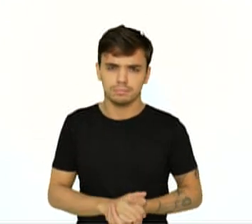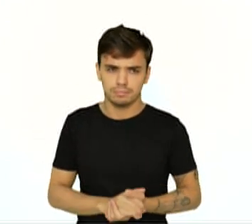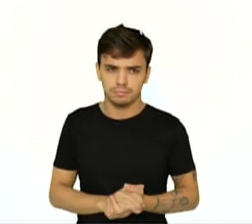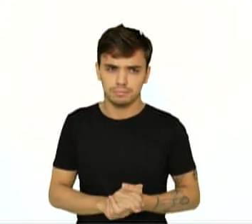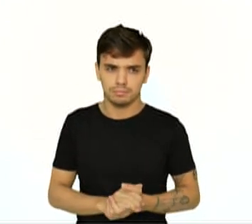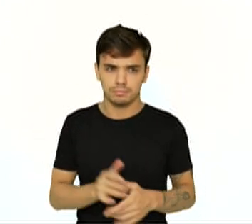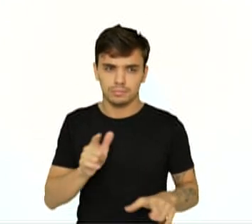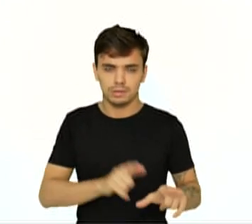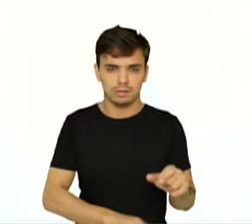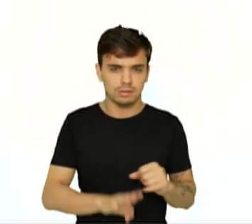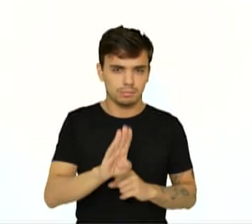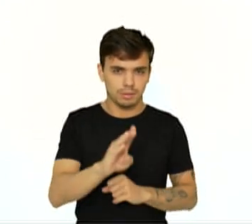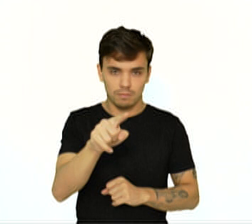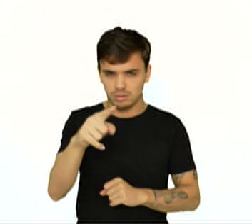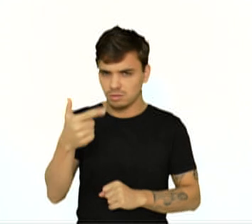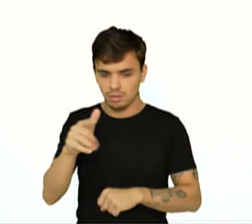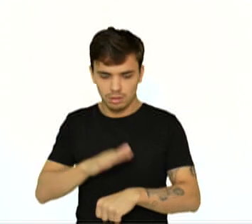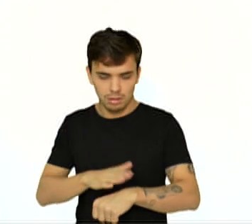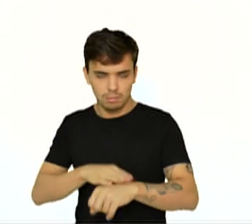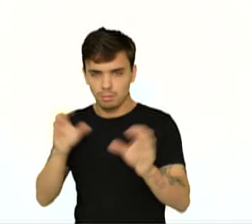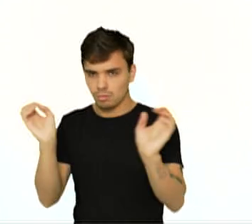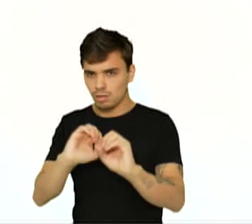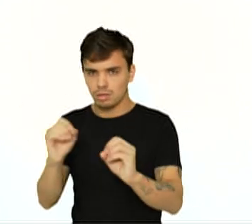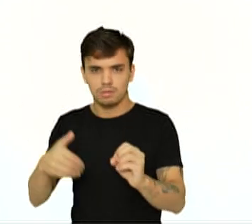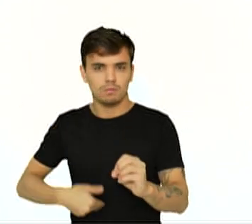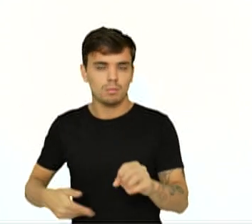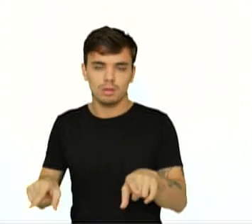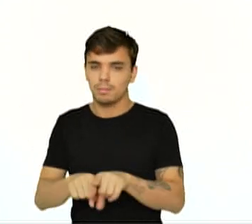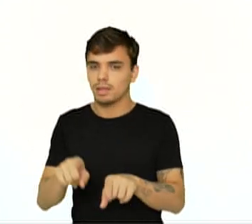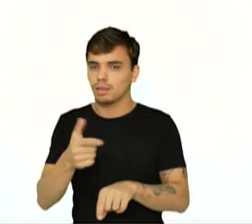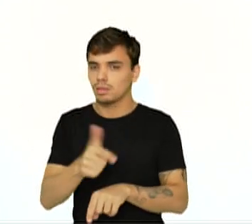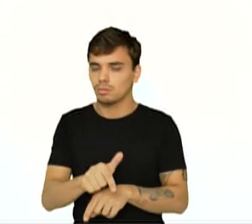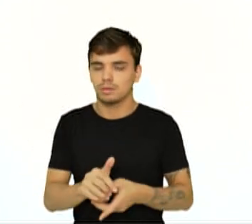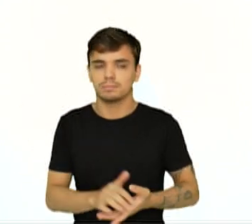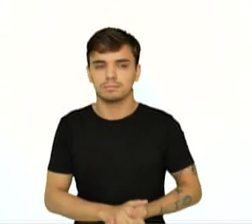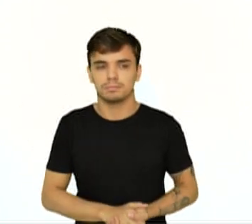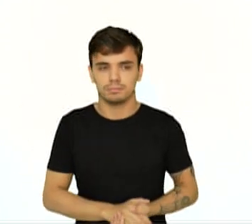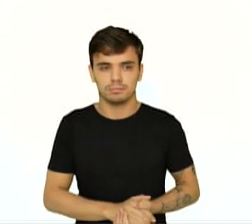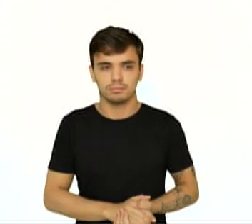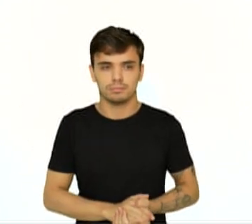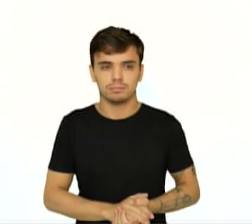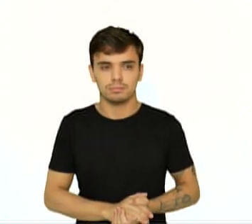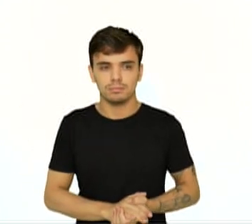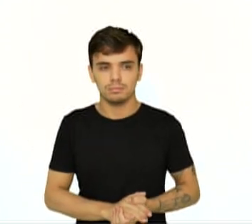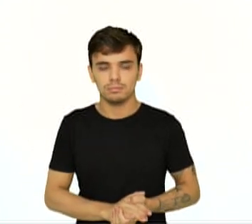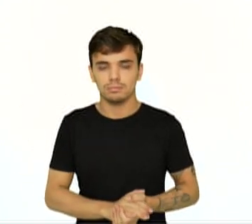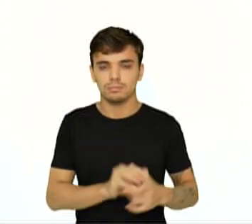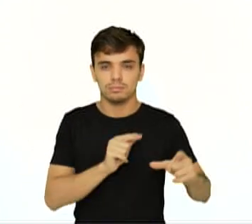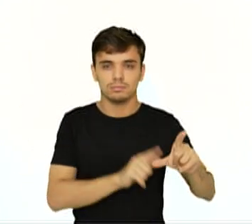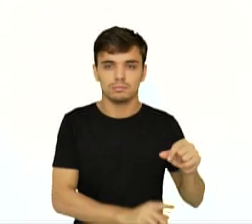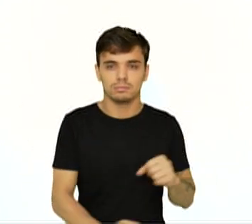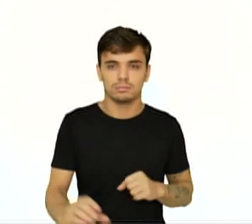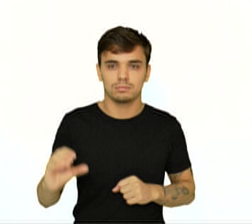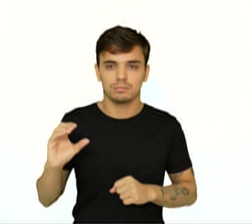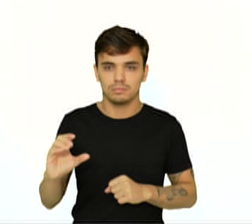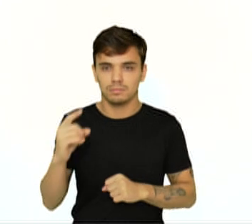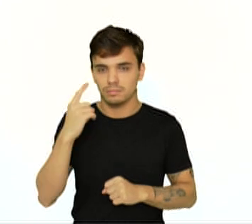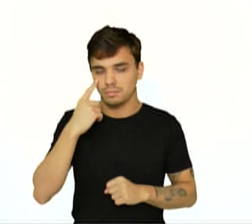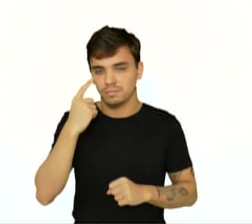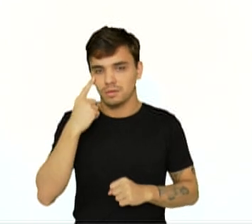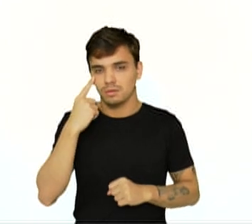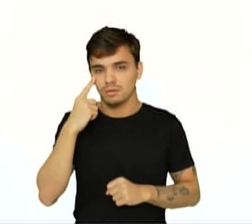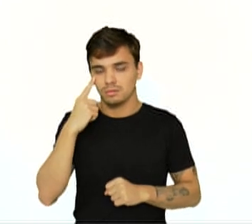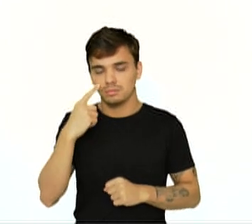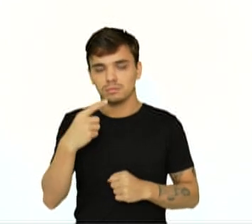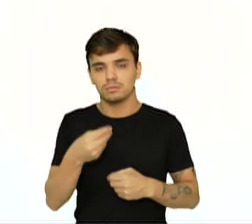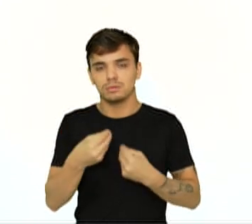não tem nem tempo e nem fome. B, te tragas um vaso de jugo, você toma um copo de suco, te llevas